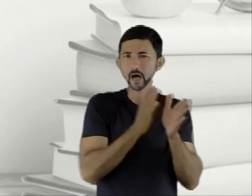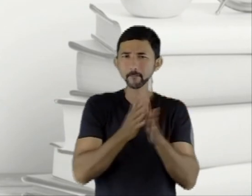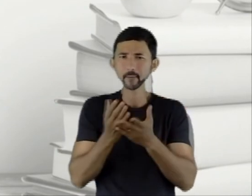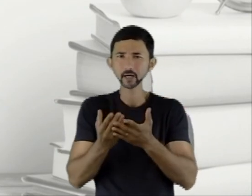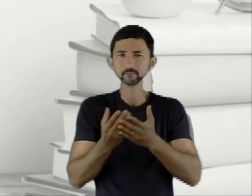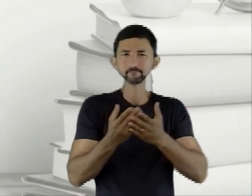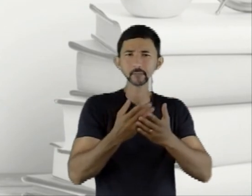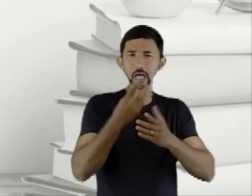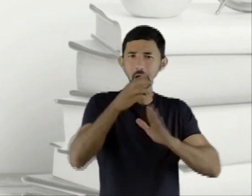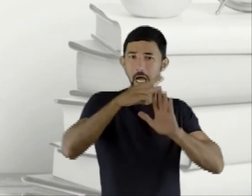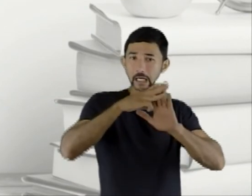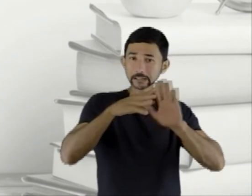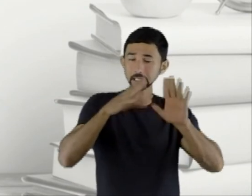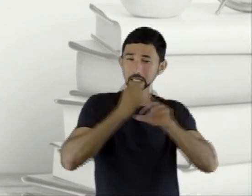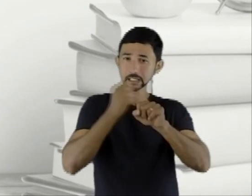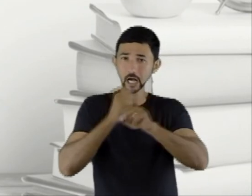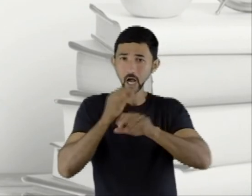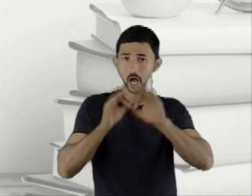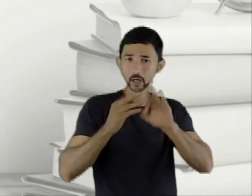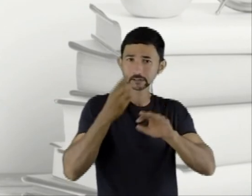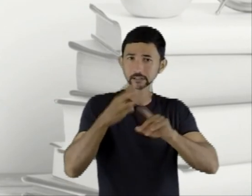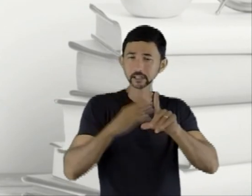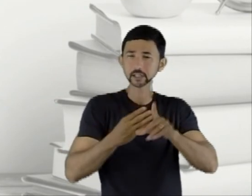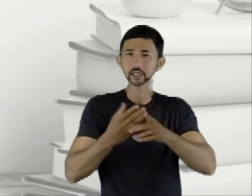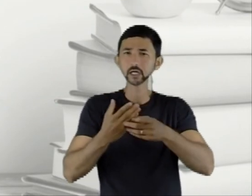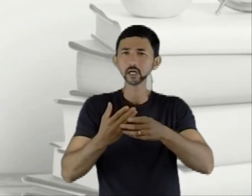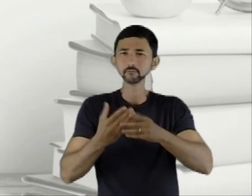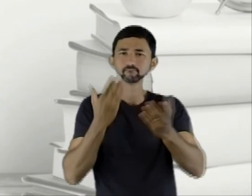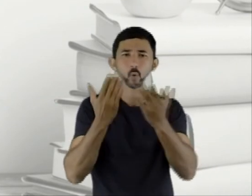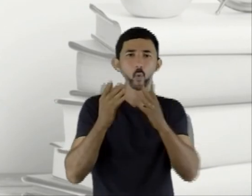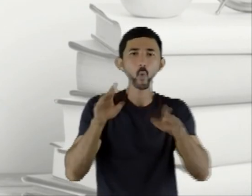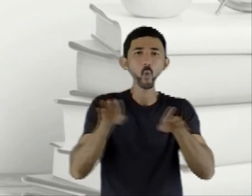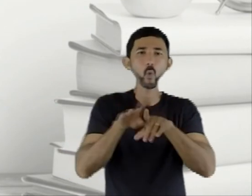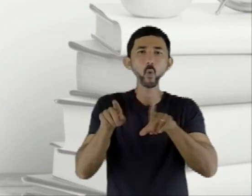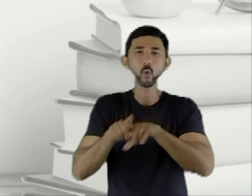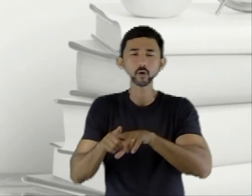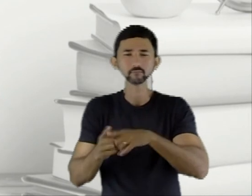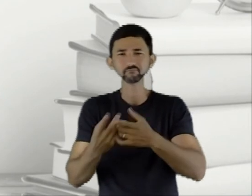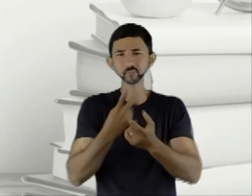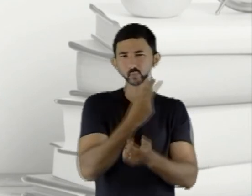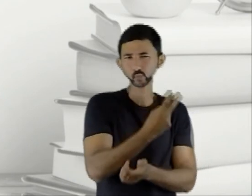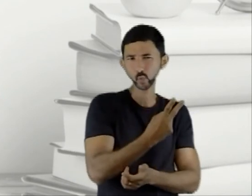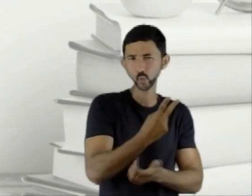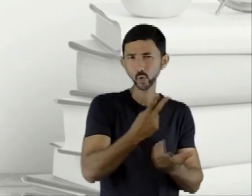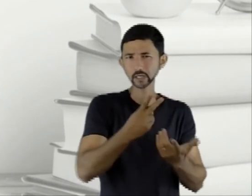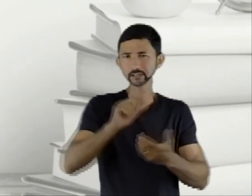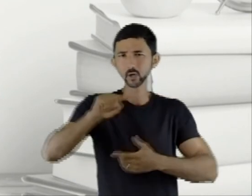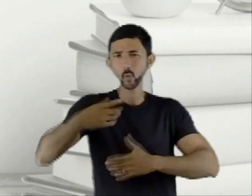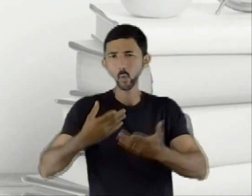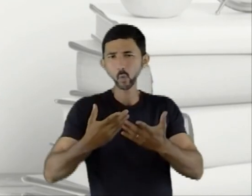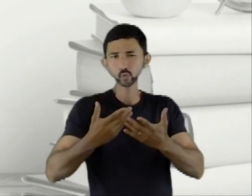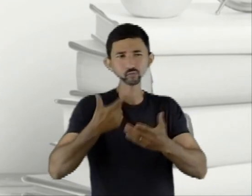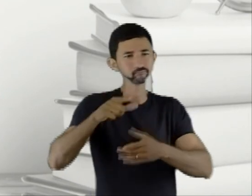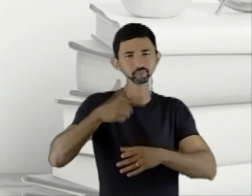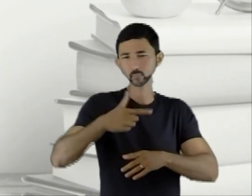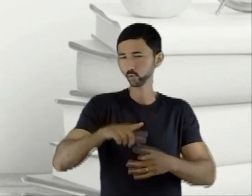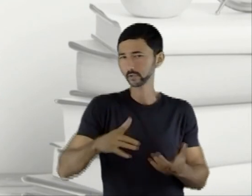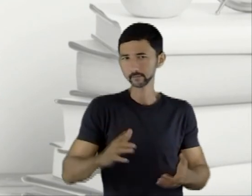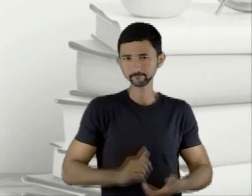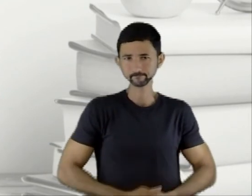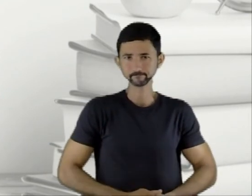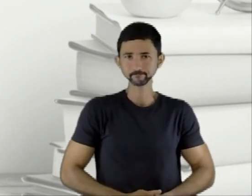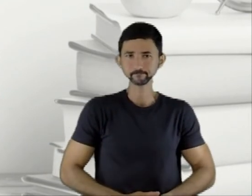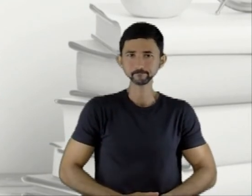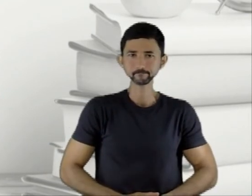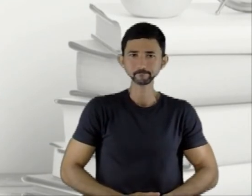coincidir, certo? Em alguns casos, apenas duas. Em outros casos, nenhuma delas vai coincidir.